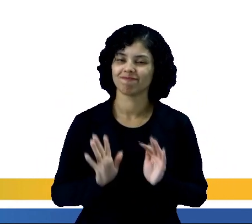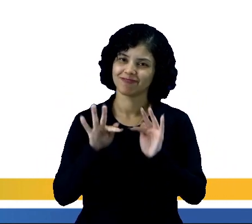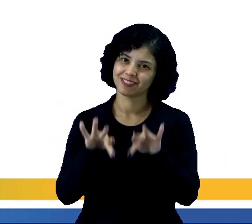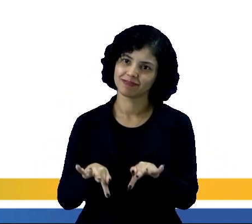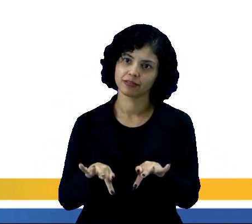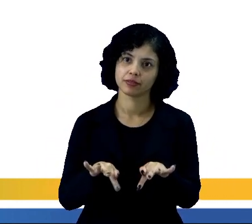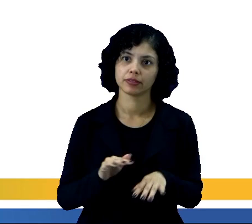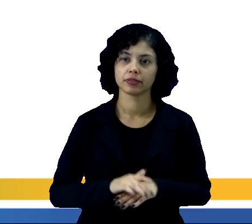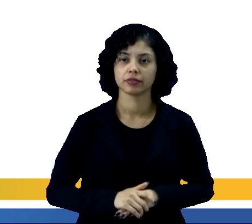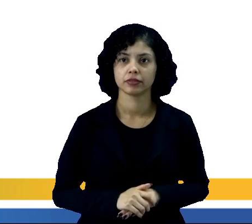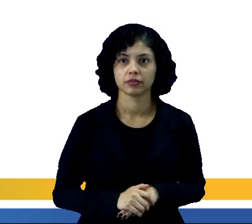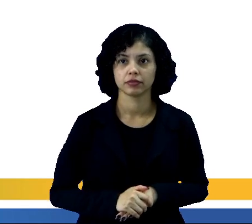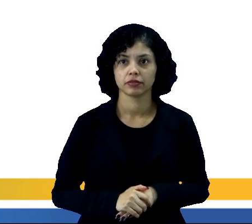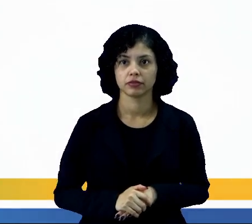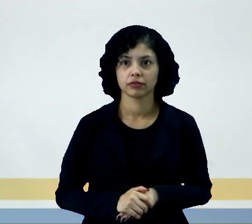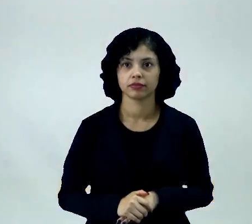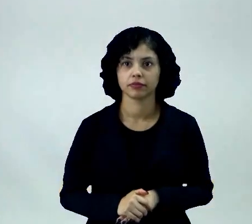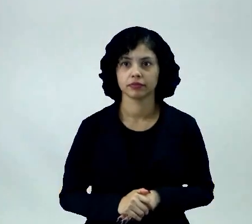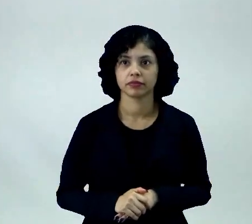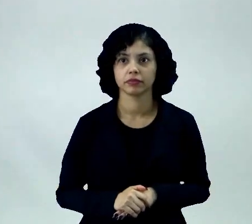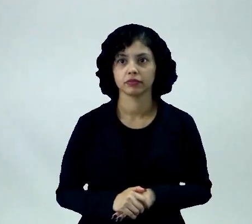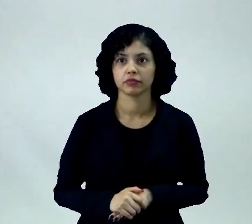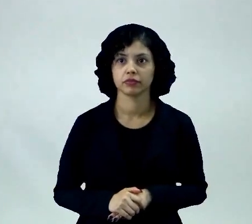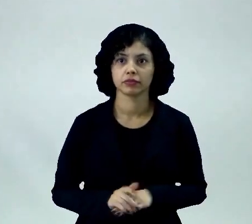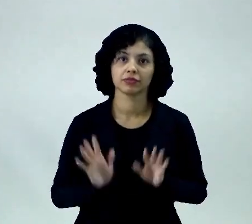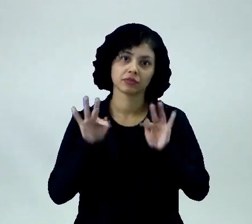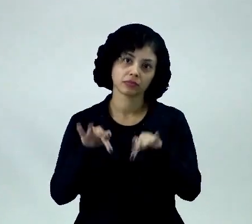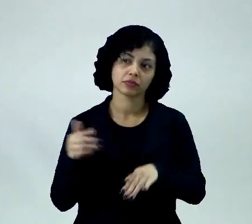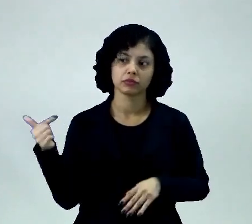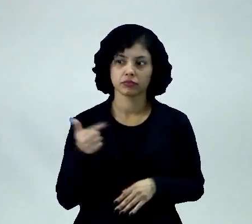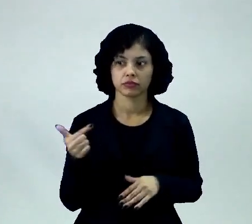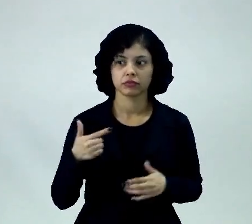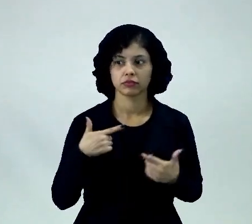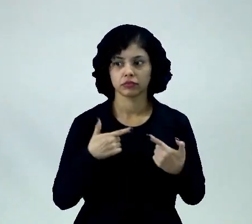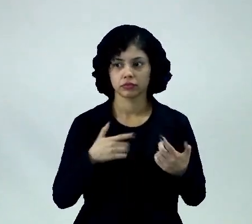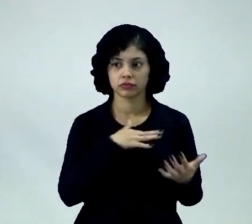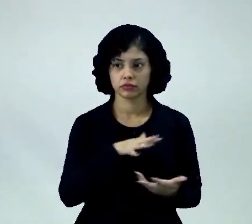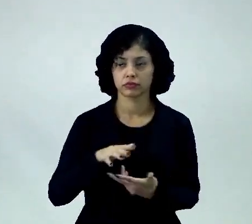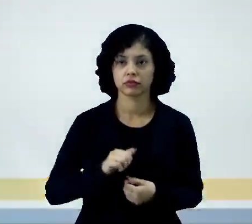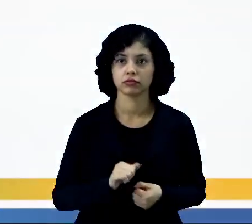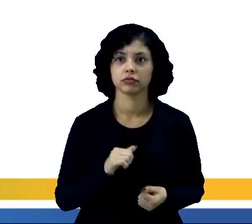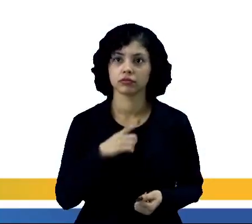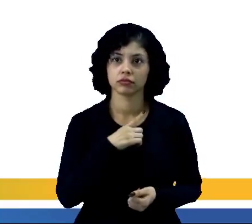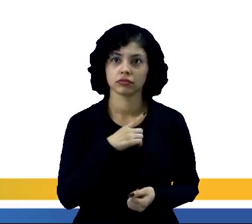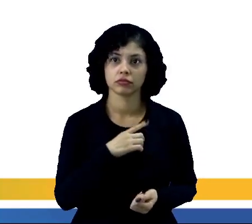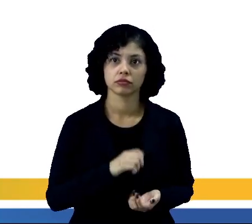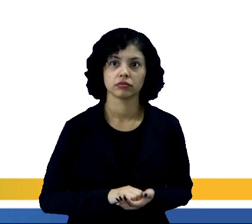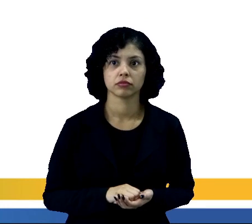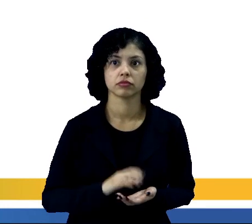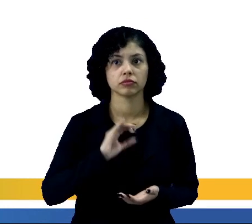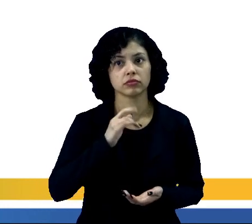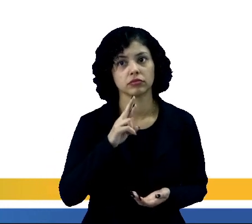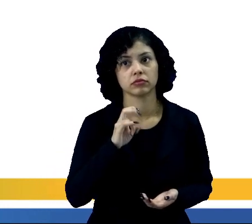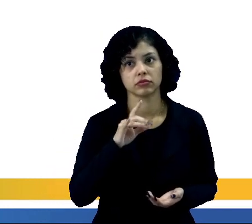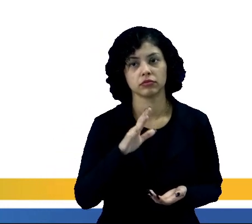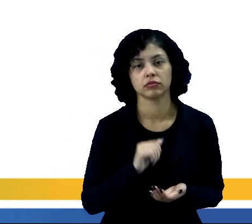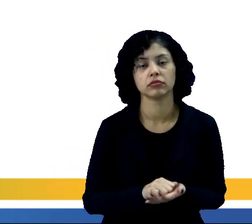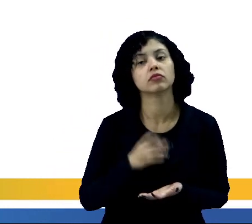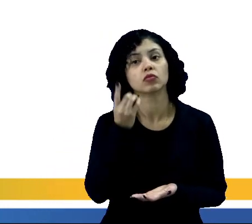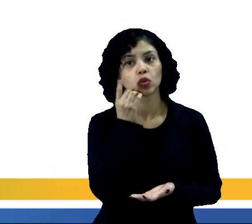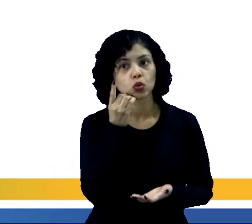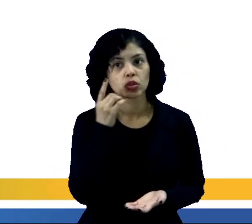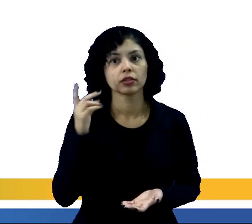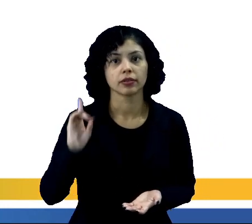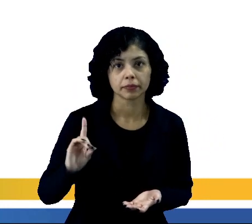trouxe por fim, né, o fim da Segunda Guerra Mundial. A gente tem ainda a Operação Overlord, né, que era o